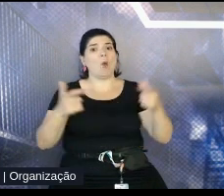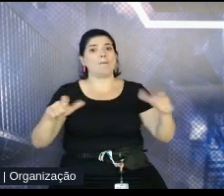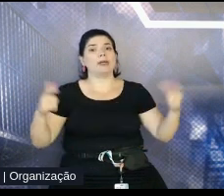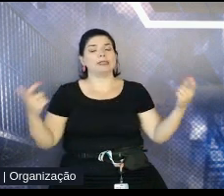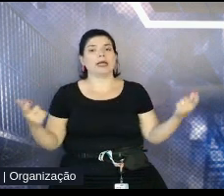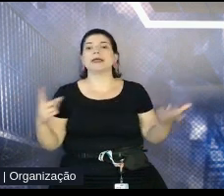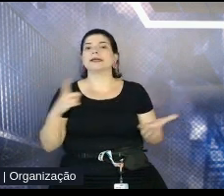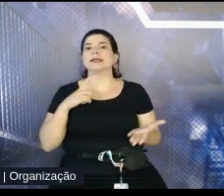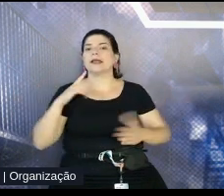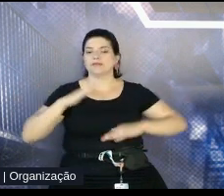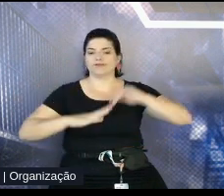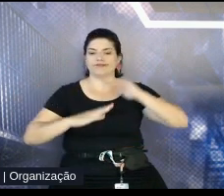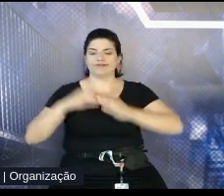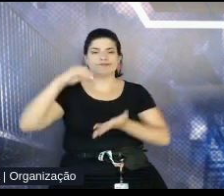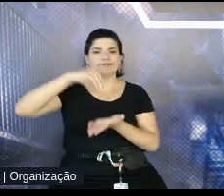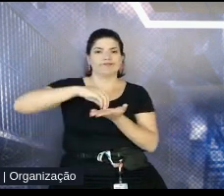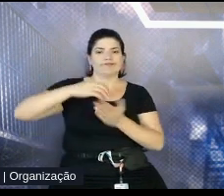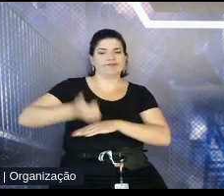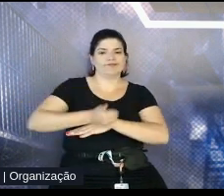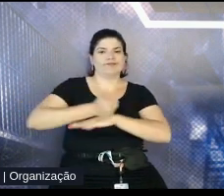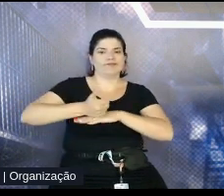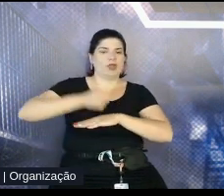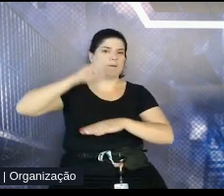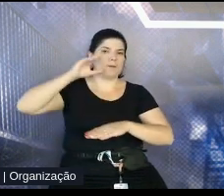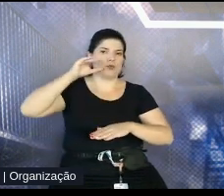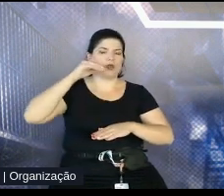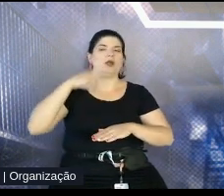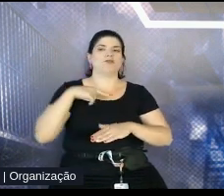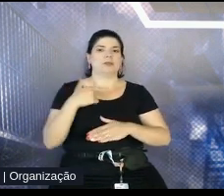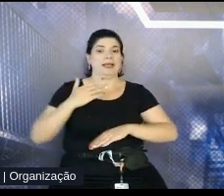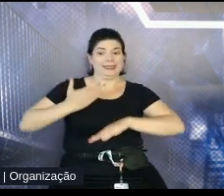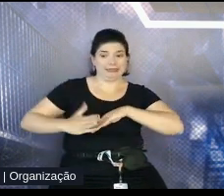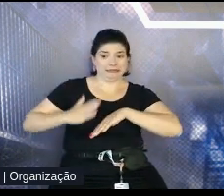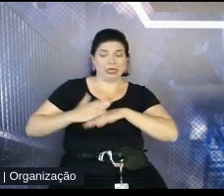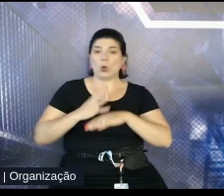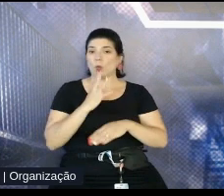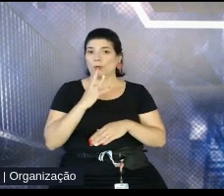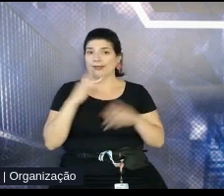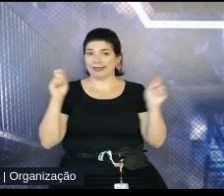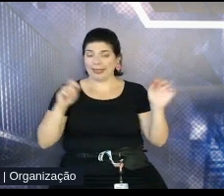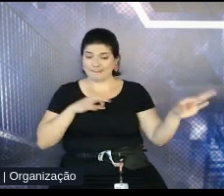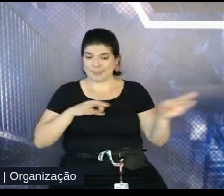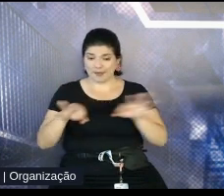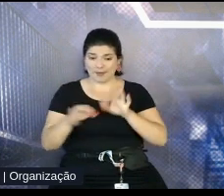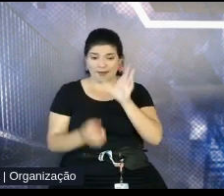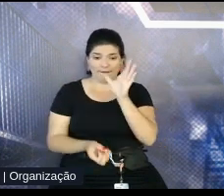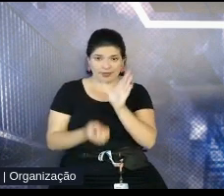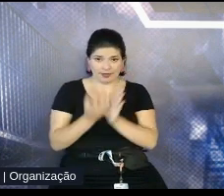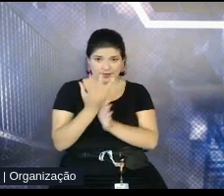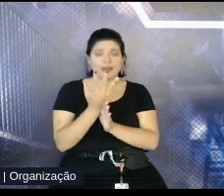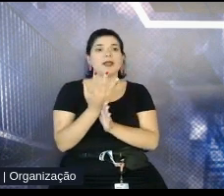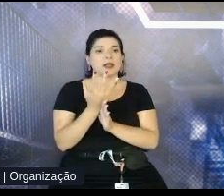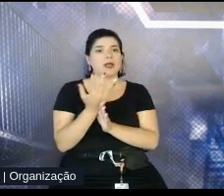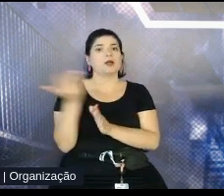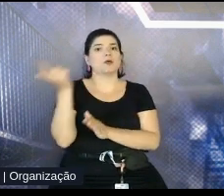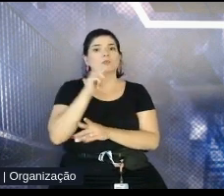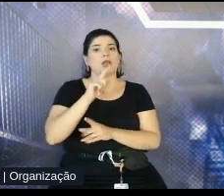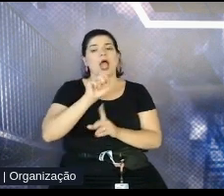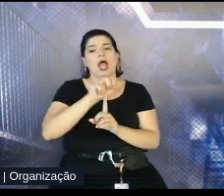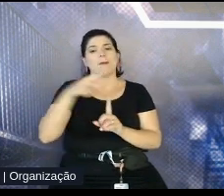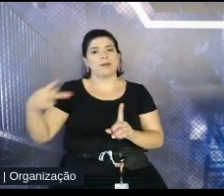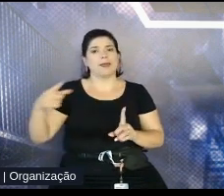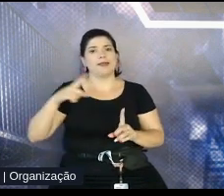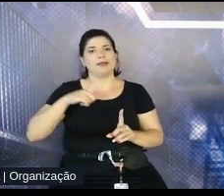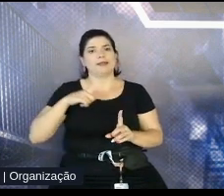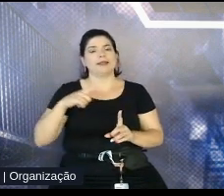obra escassa de profissionais treinados para conseguirem estar construindo essas aplicações de forma que tenha esse design